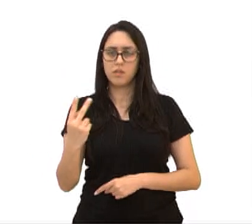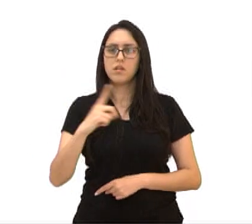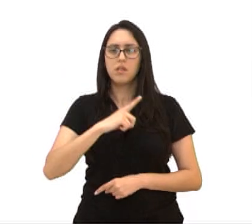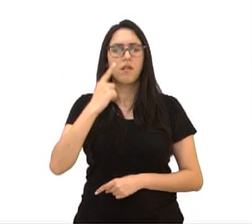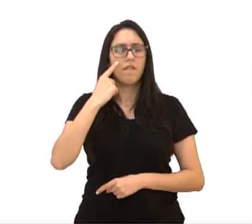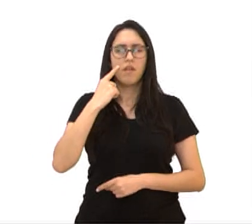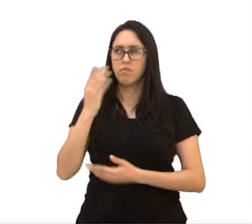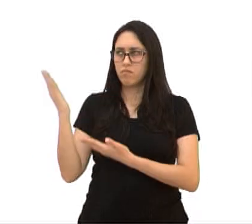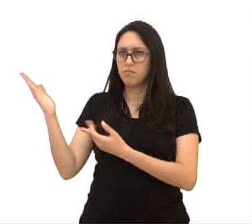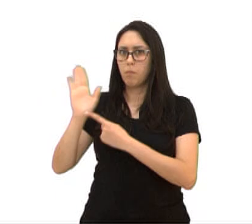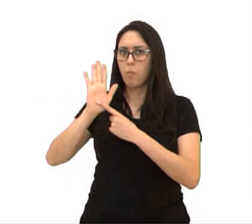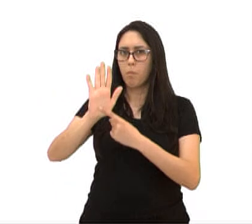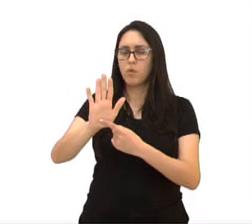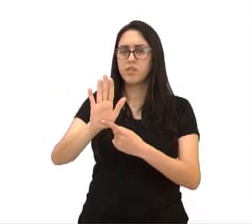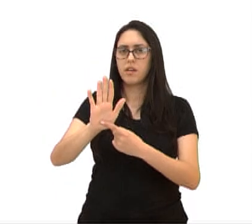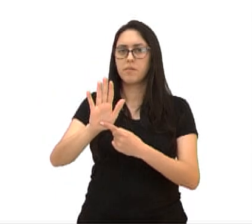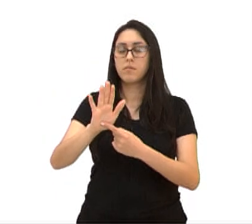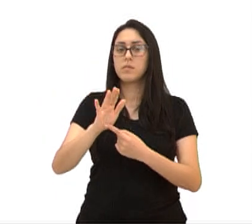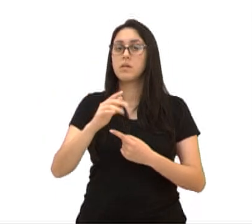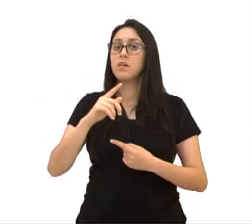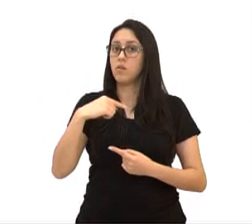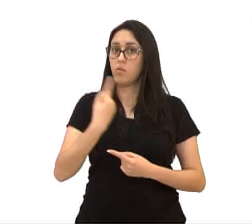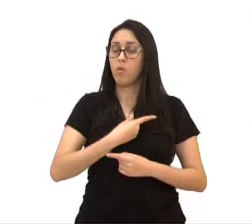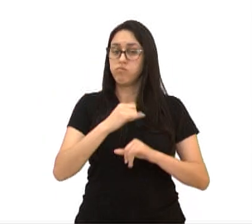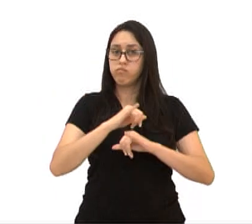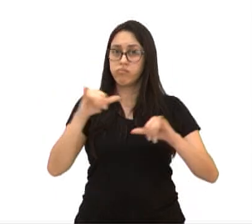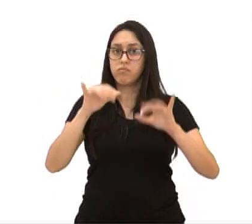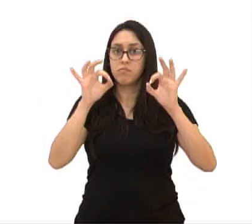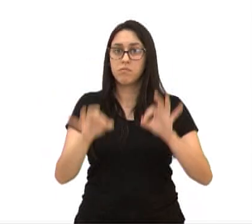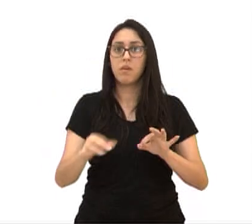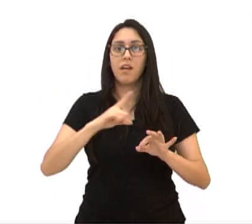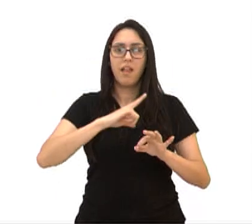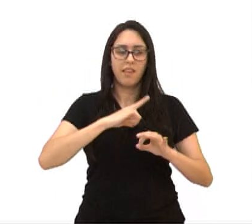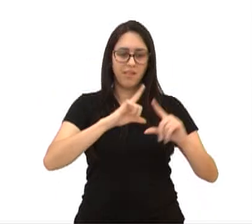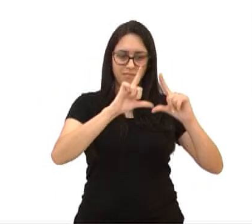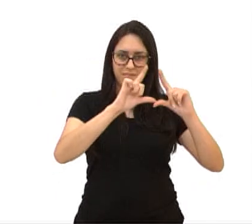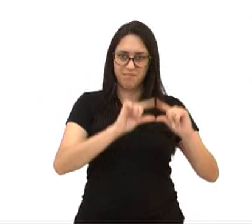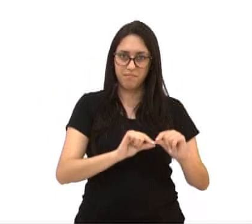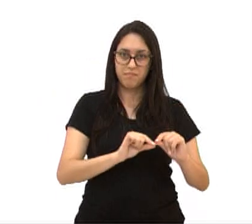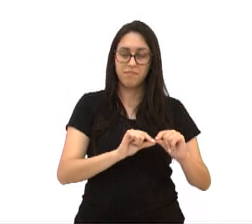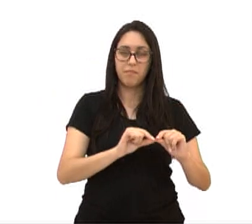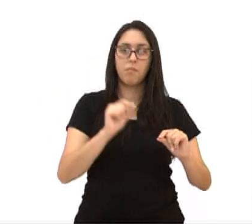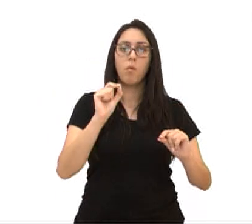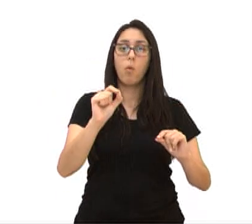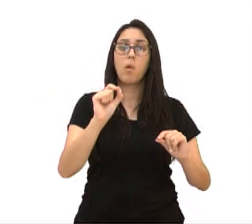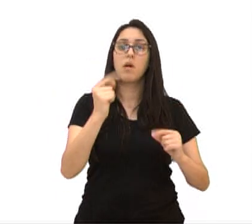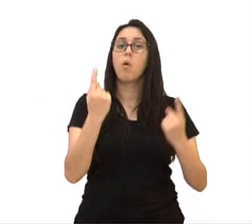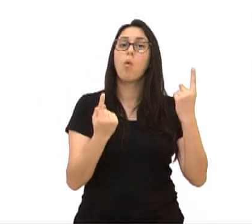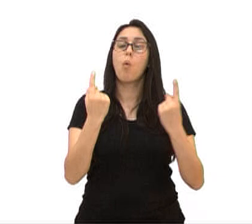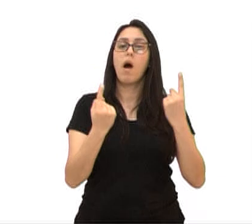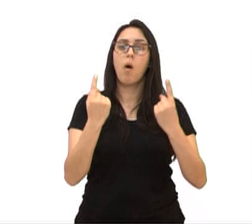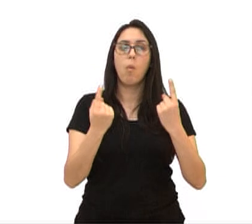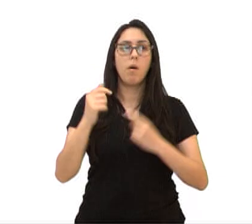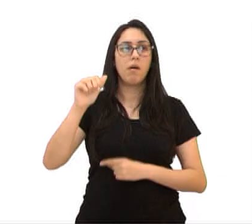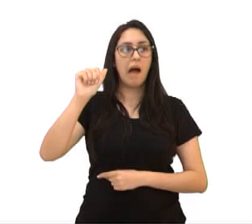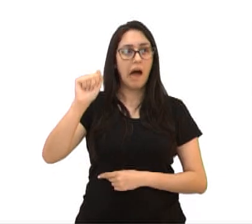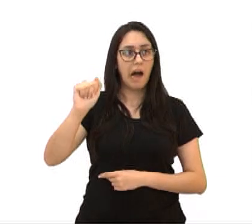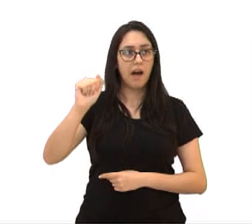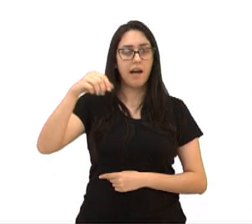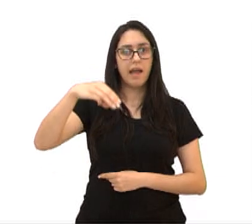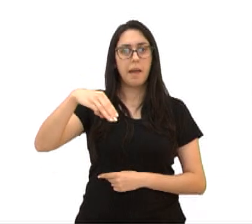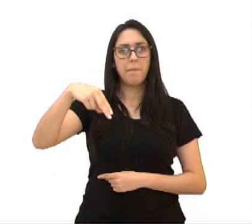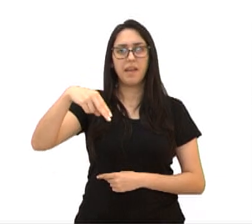equação a seguir. Podemos afirmar que os agentes redutores dessa equação serão letra A, o MnO, letra B,